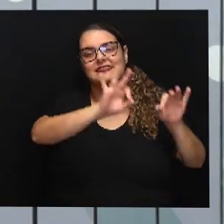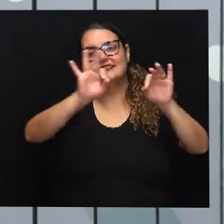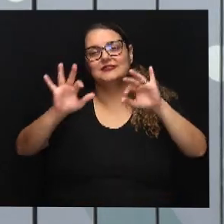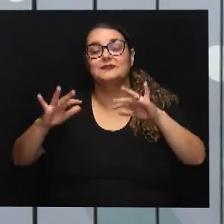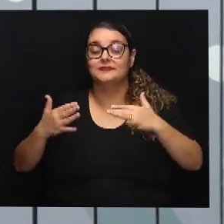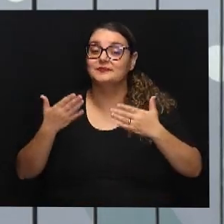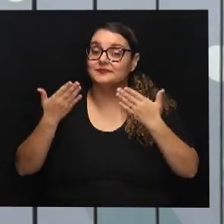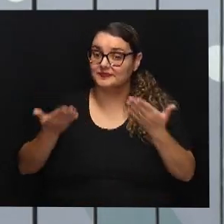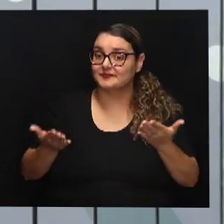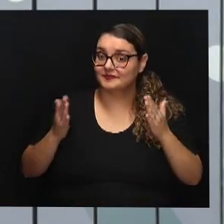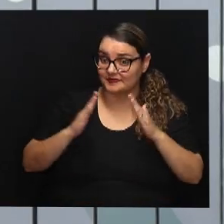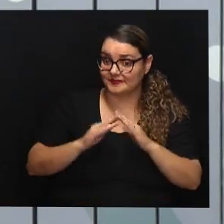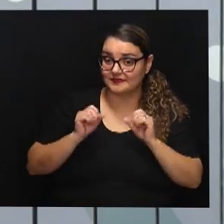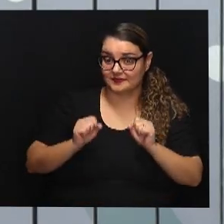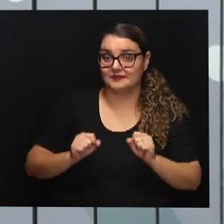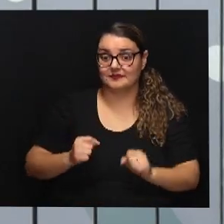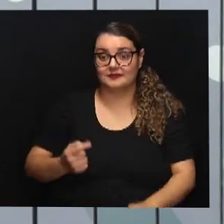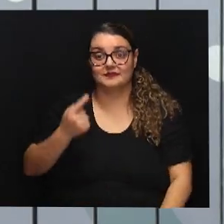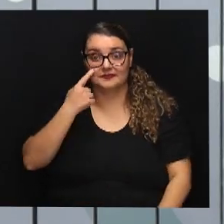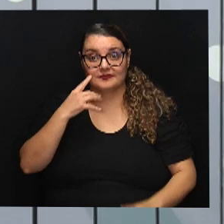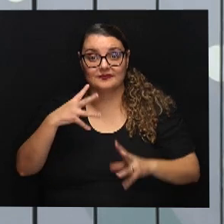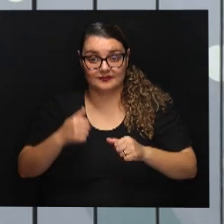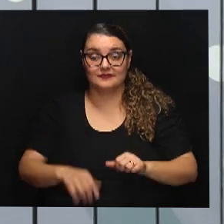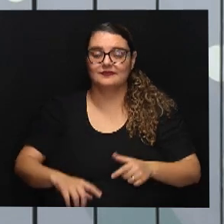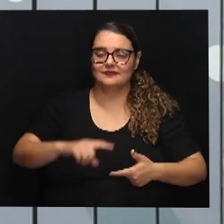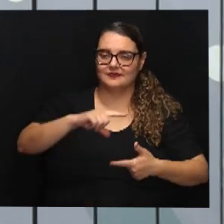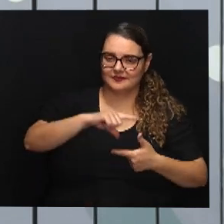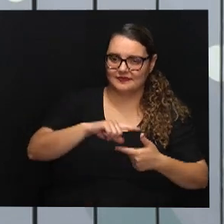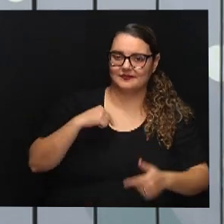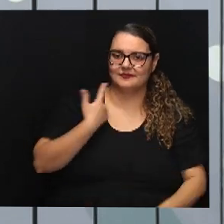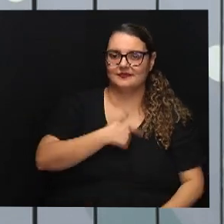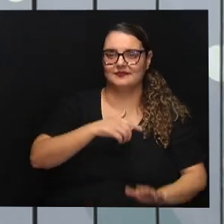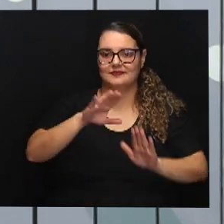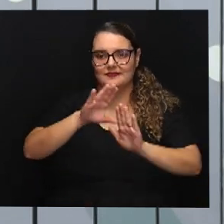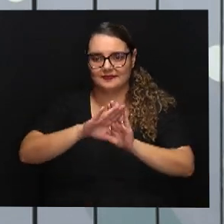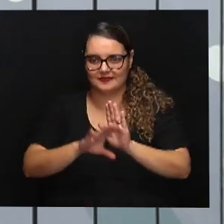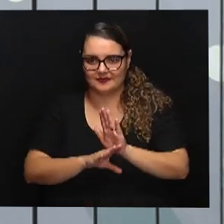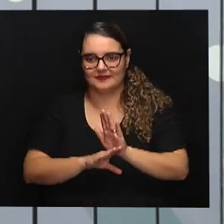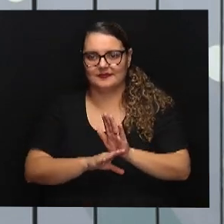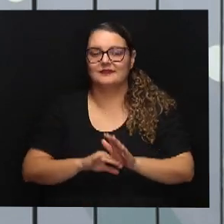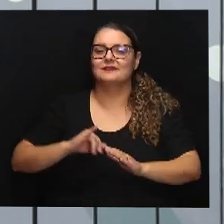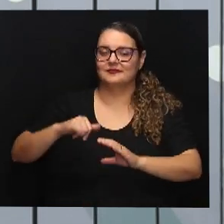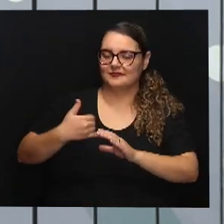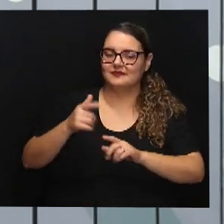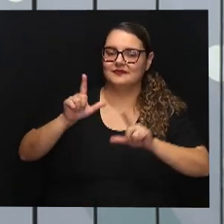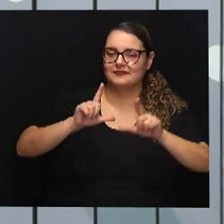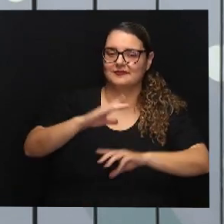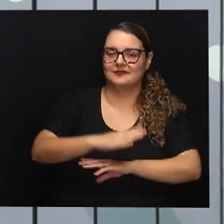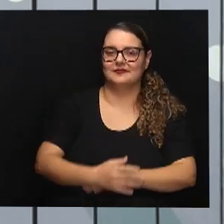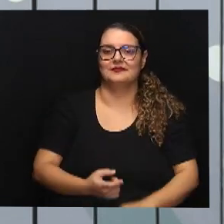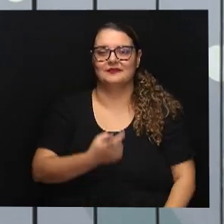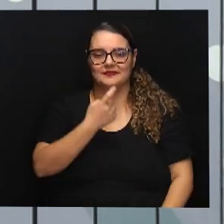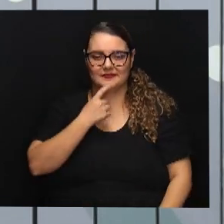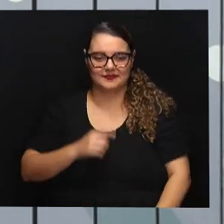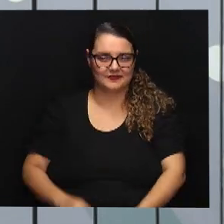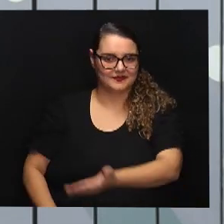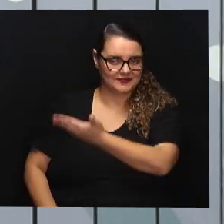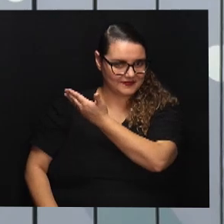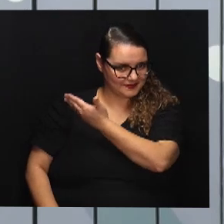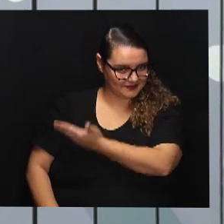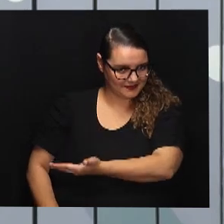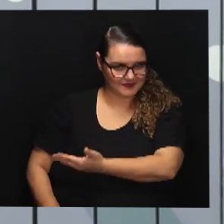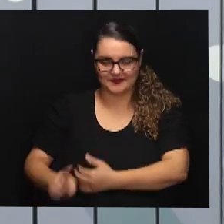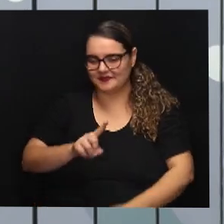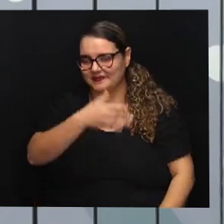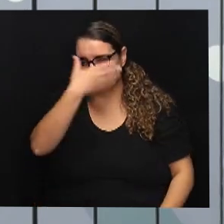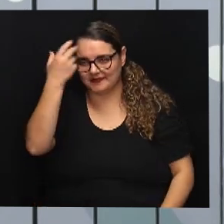também pela sua companhia aí de casa. Você pode conferir todos os quadros da nossa programação no YouTube da TV Câmara